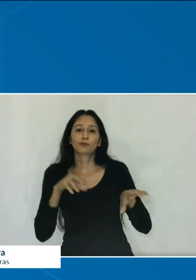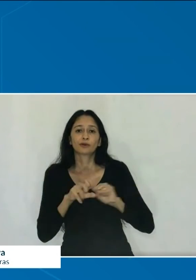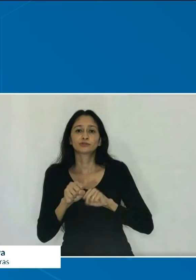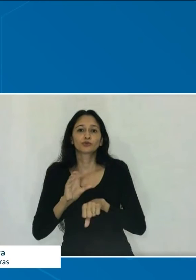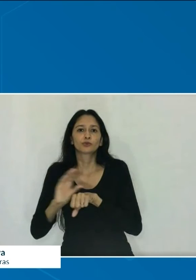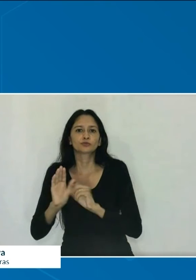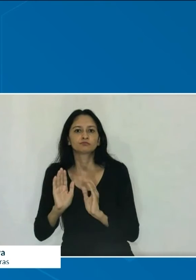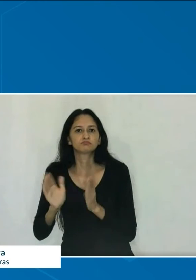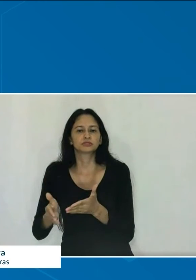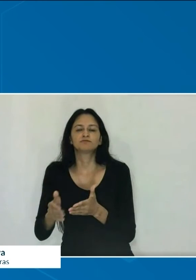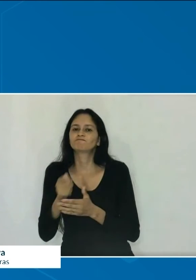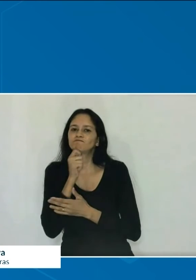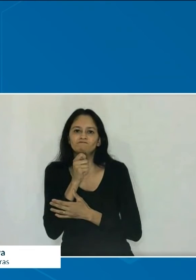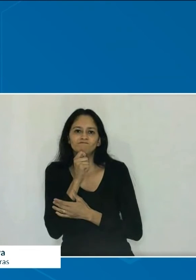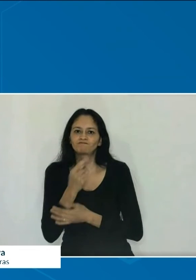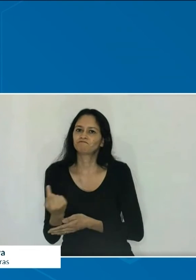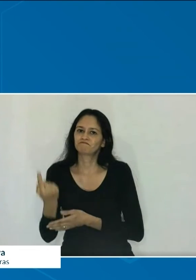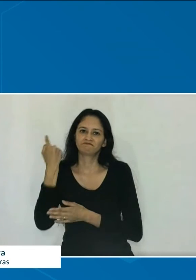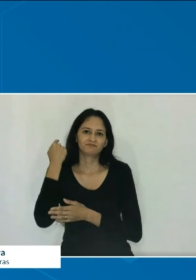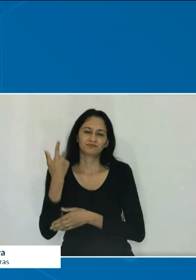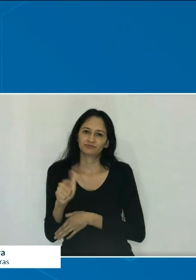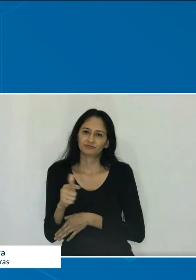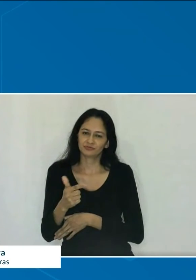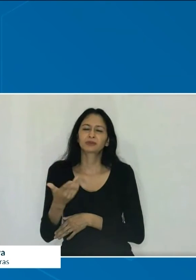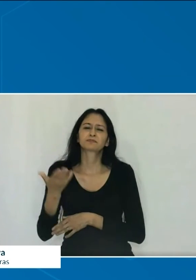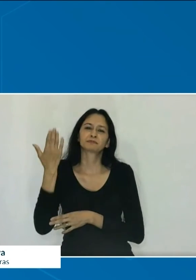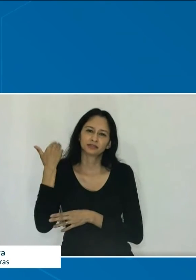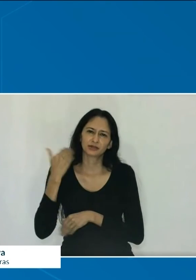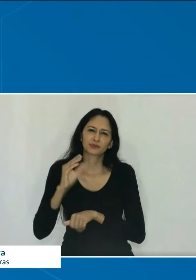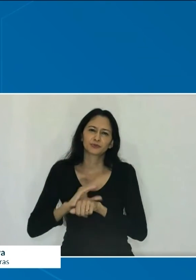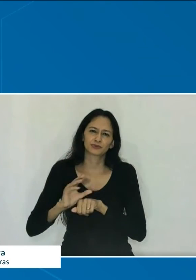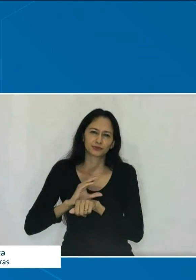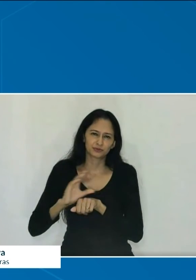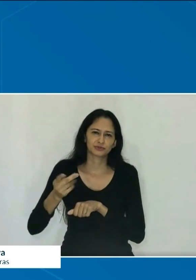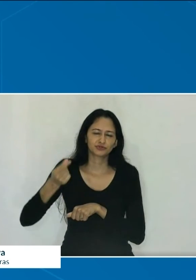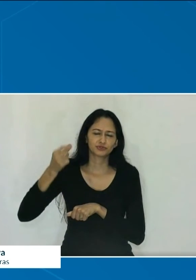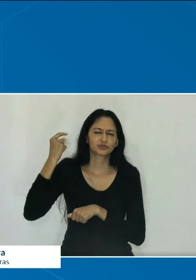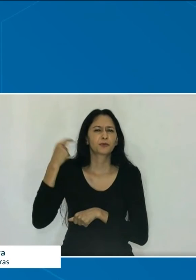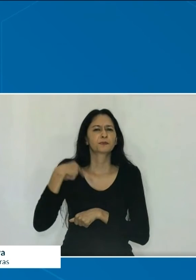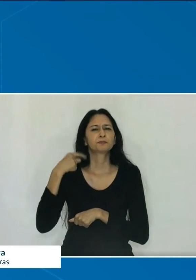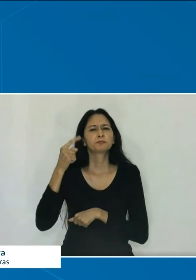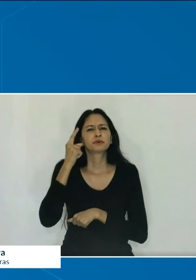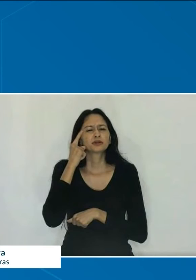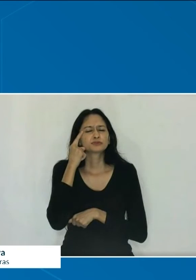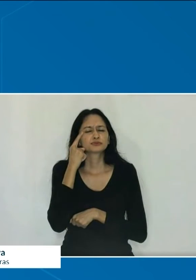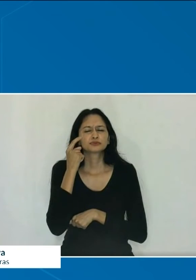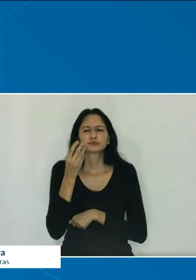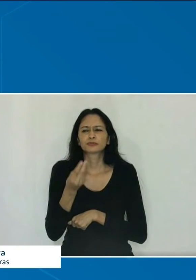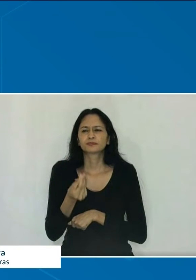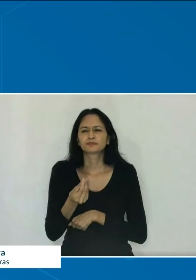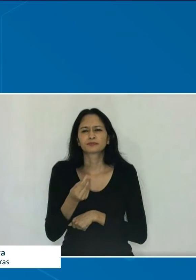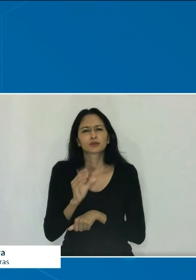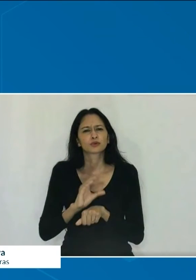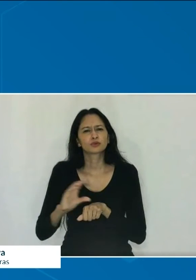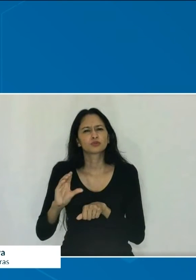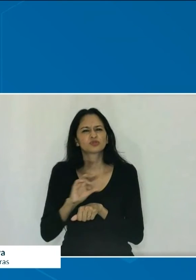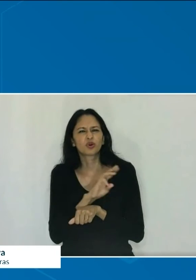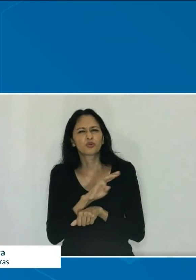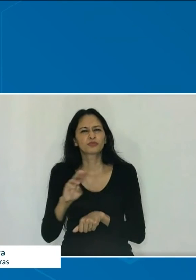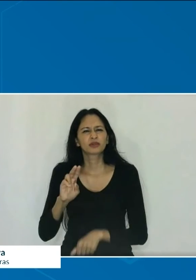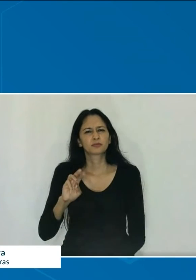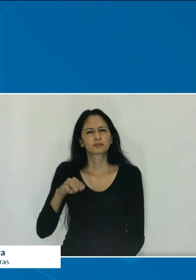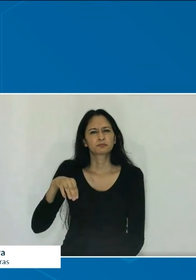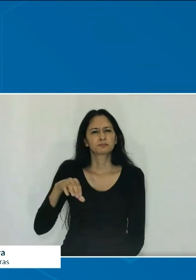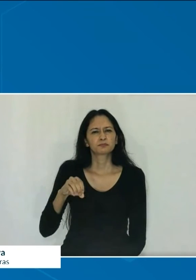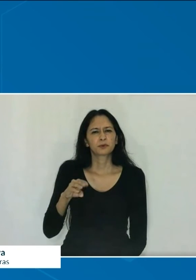cursos de graduação. O curso de graduação mais antigo que tem, eu acho que era ainda curso de mobilidade,